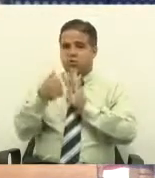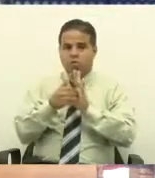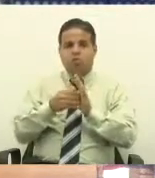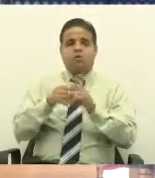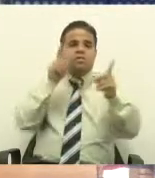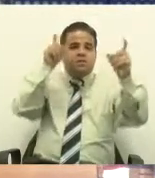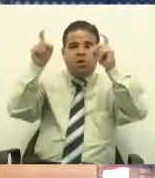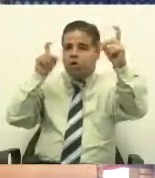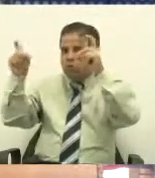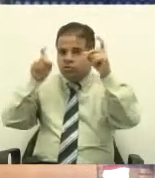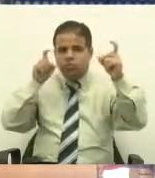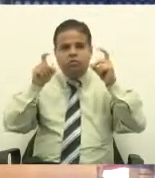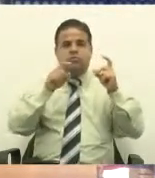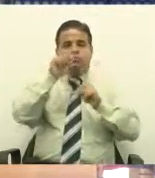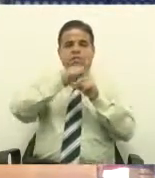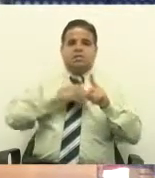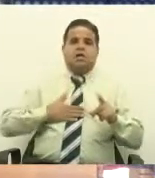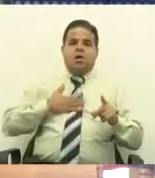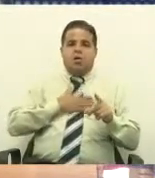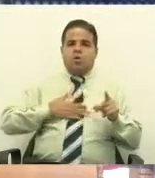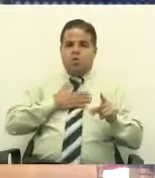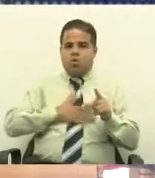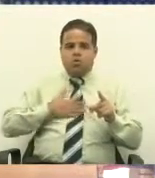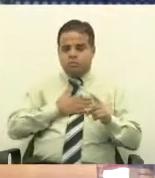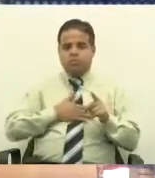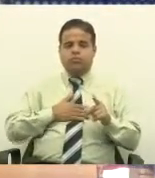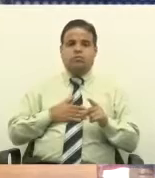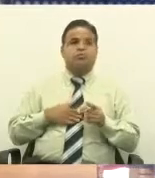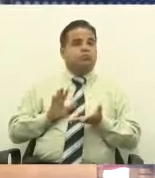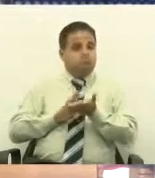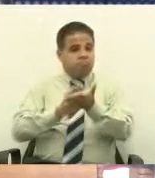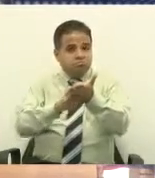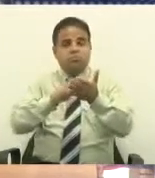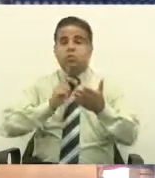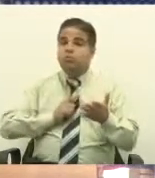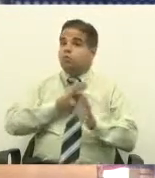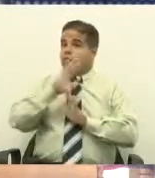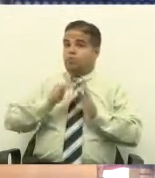todas as reuniões desde agosto, quando a gente contempla, porque eu tenho isso